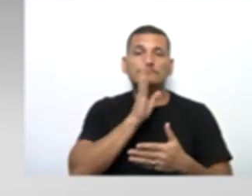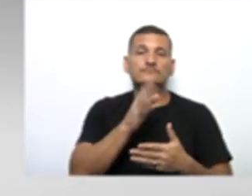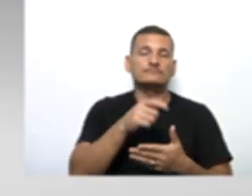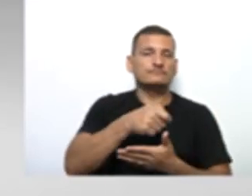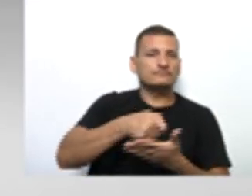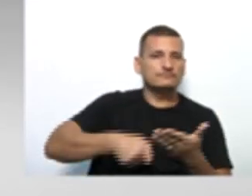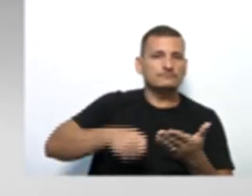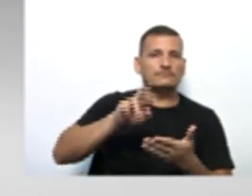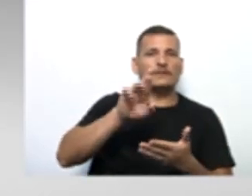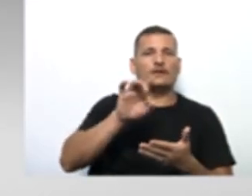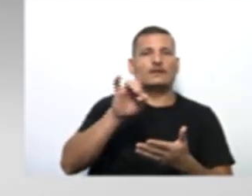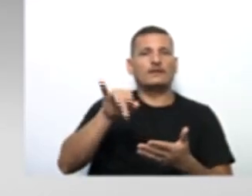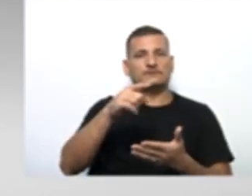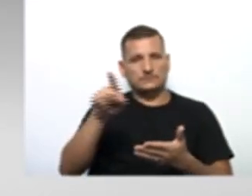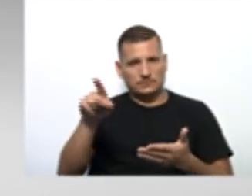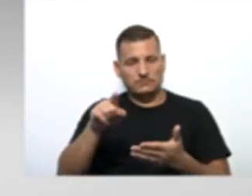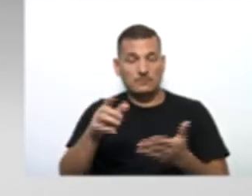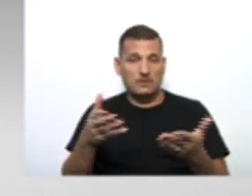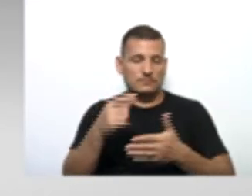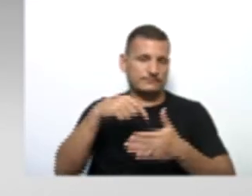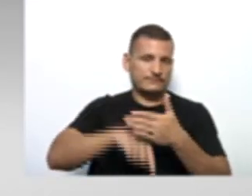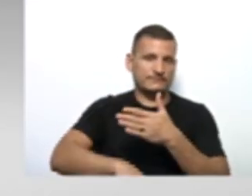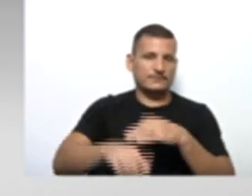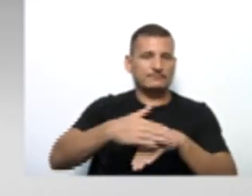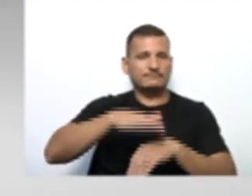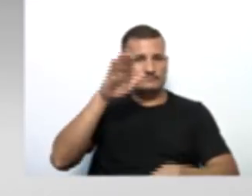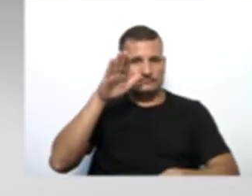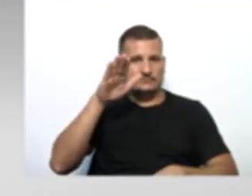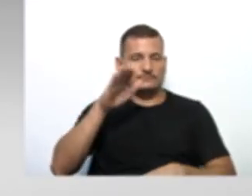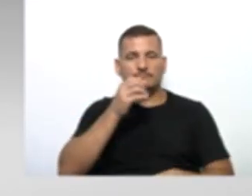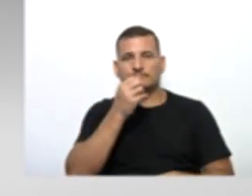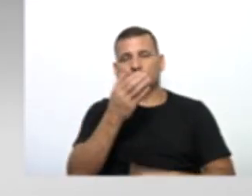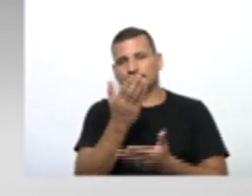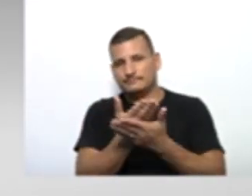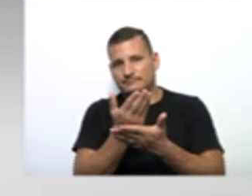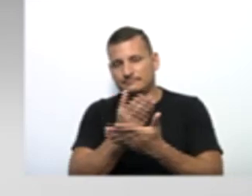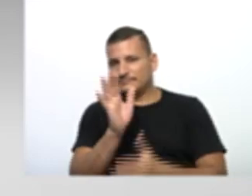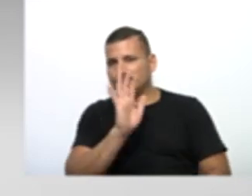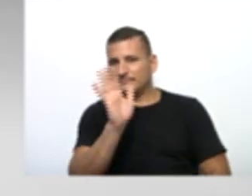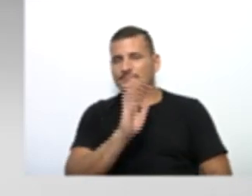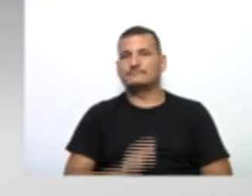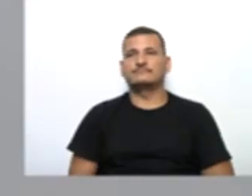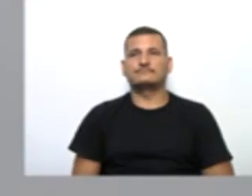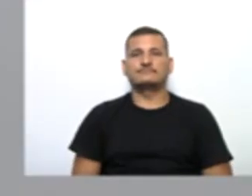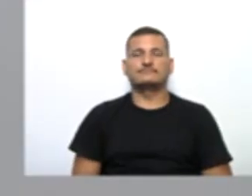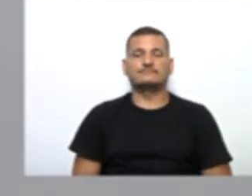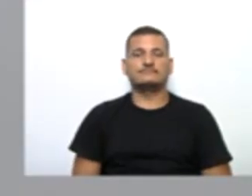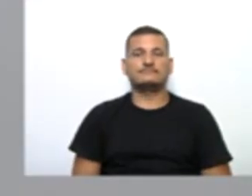redação oficial, que tal se aprofundar um pouco mais no assunto? Boa aula e até a próxima!